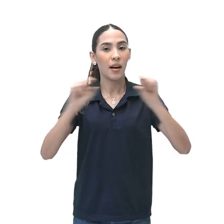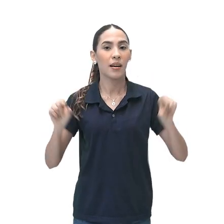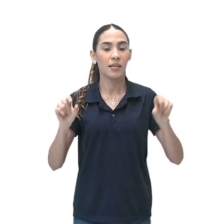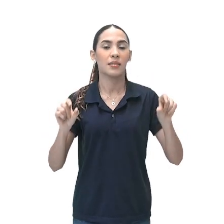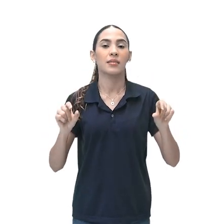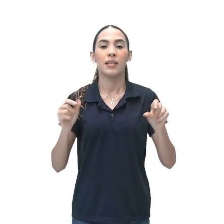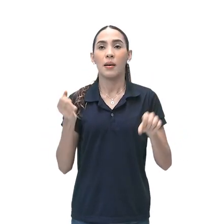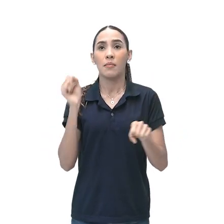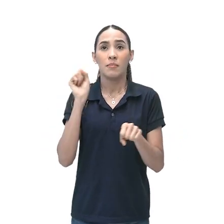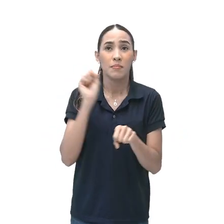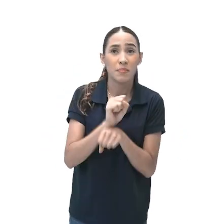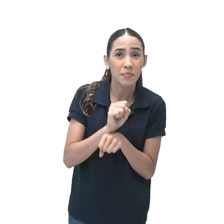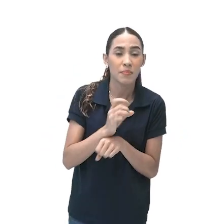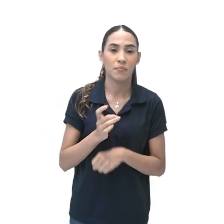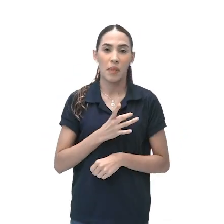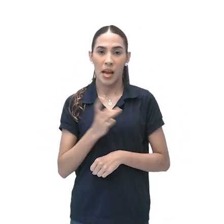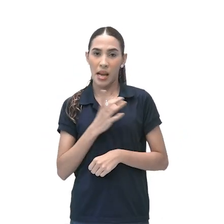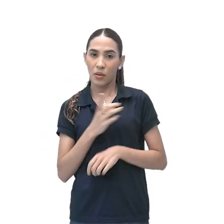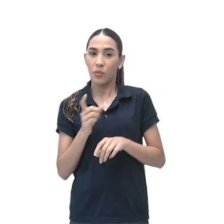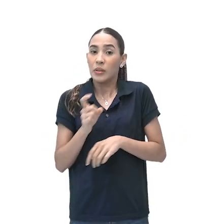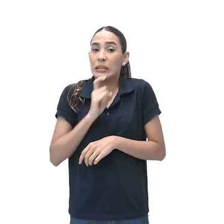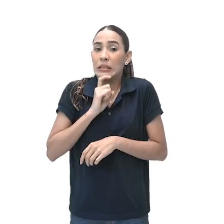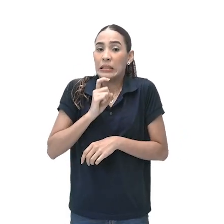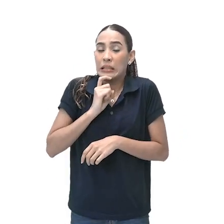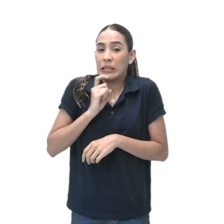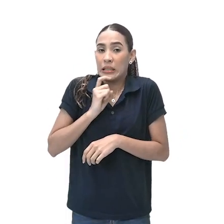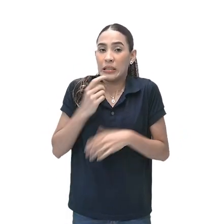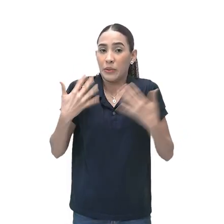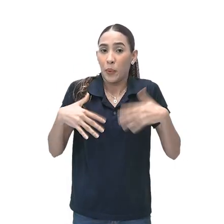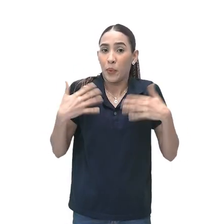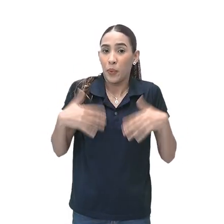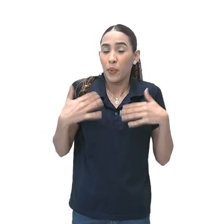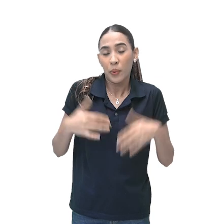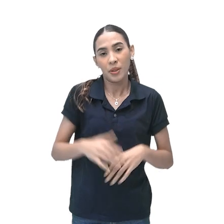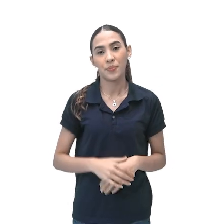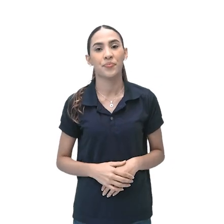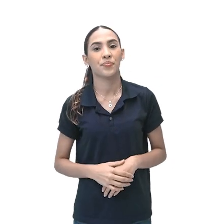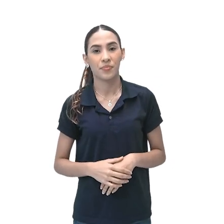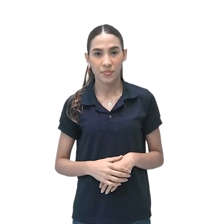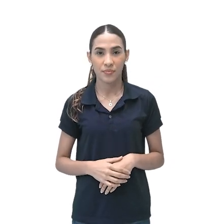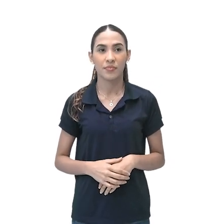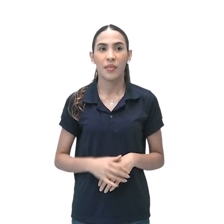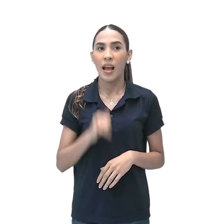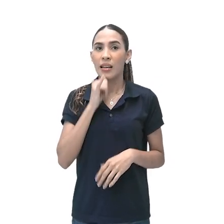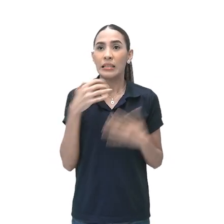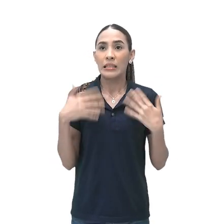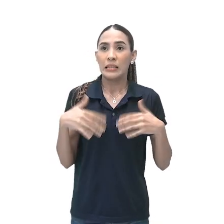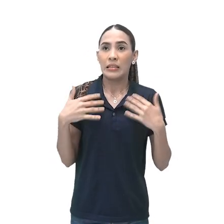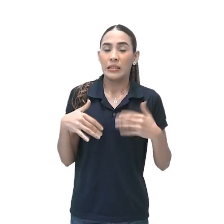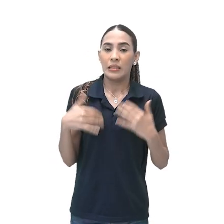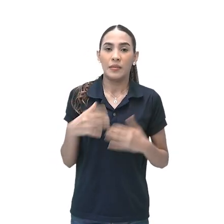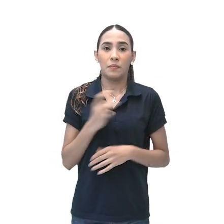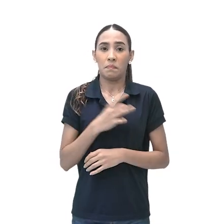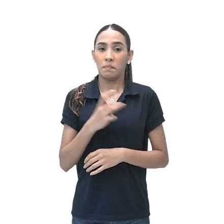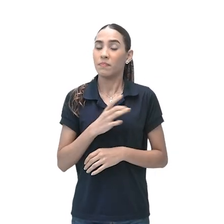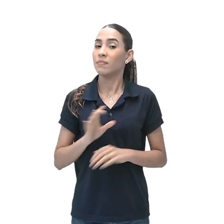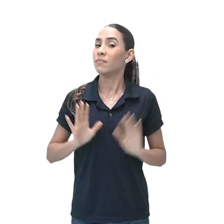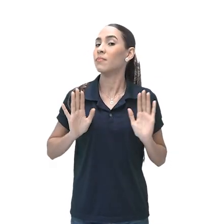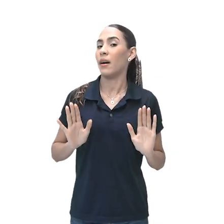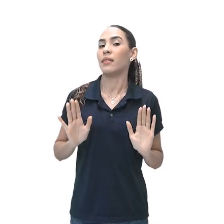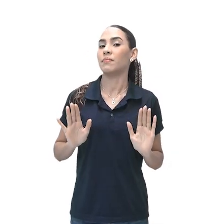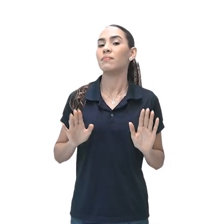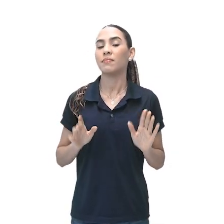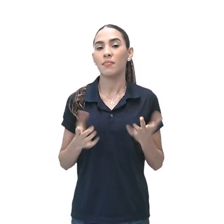que paralisa, um medo que gela, que faz você ficar parado como uma estátua.